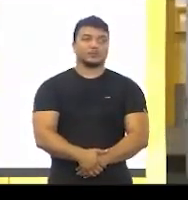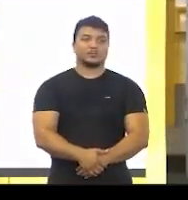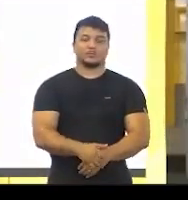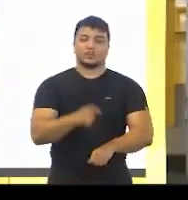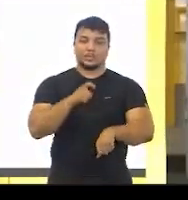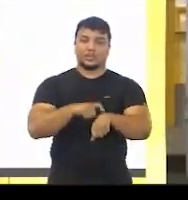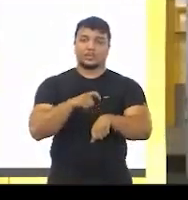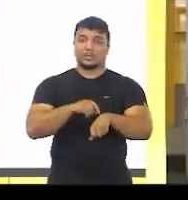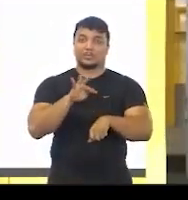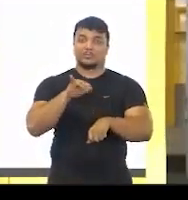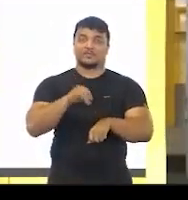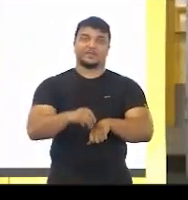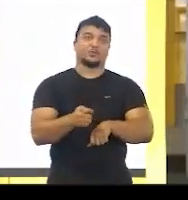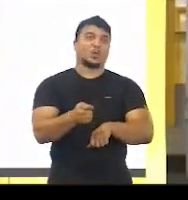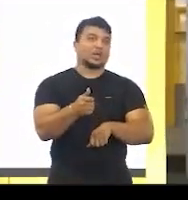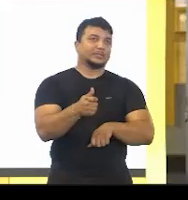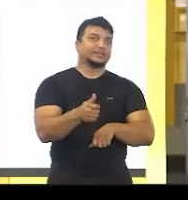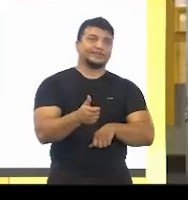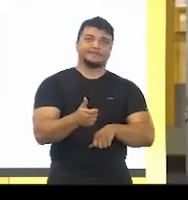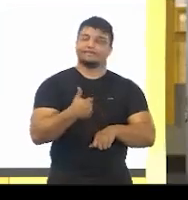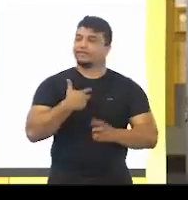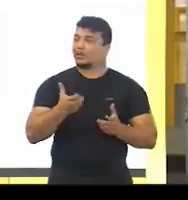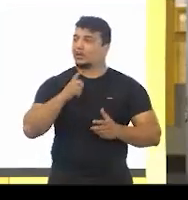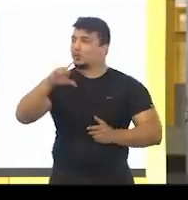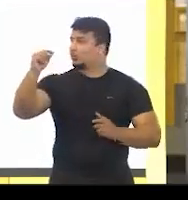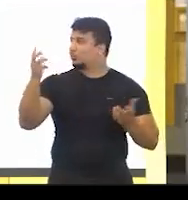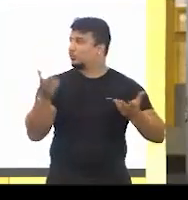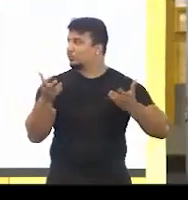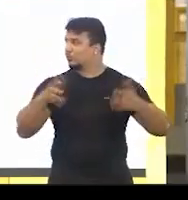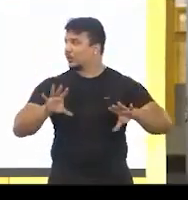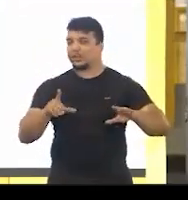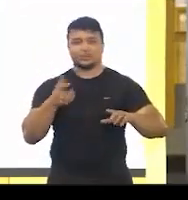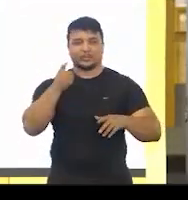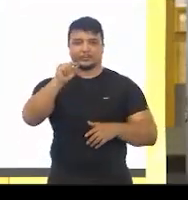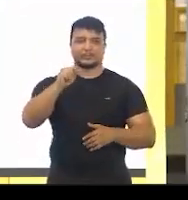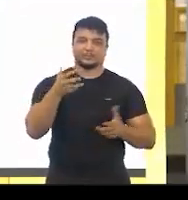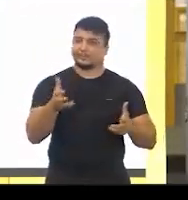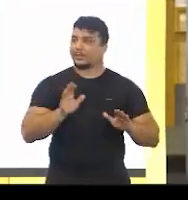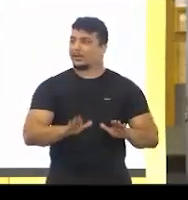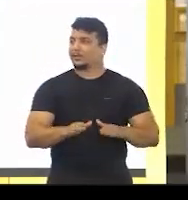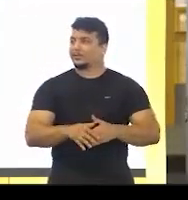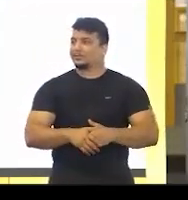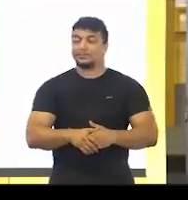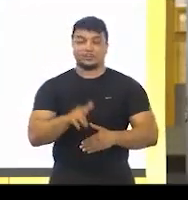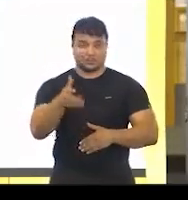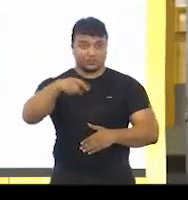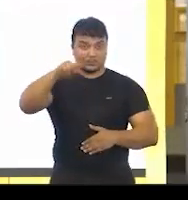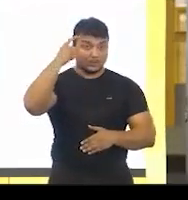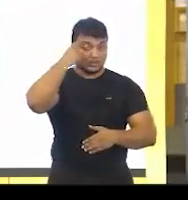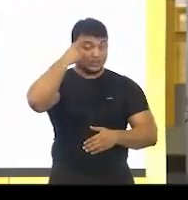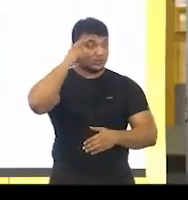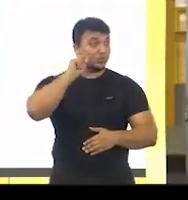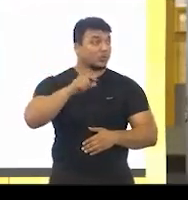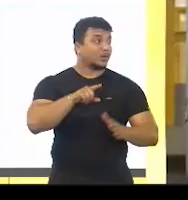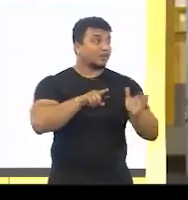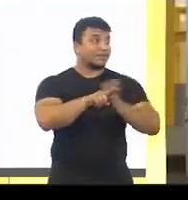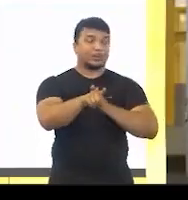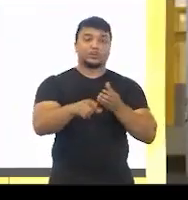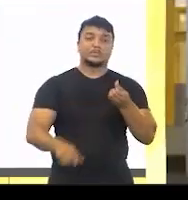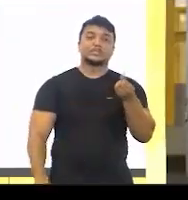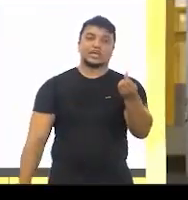nosso tempo já está chegando ao final, Marden. Quero sair daqui hoje não. Olha só, eu quero que vocês peguem agora a